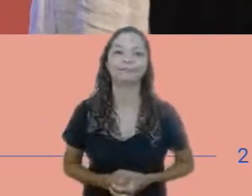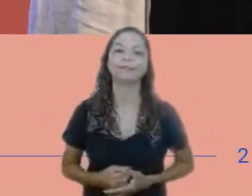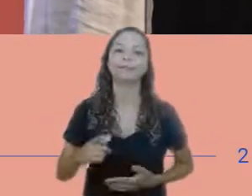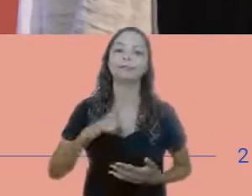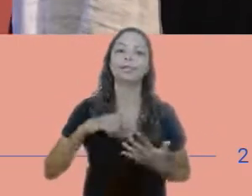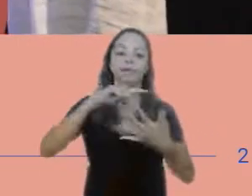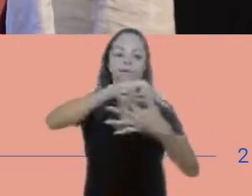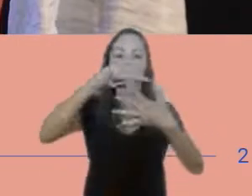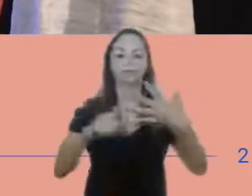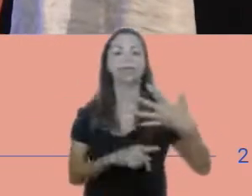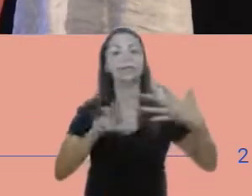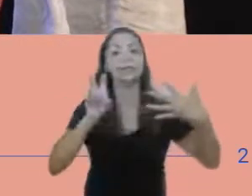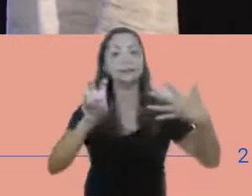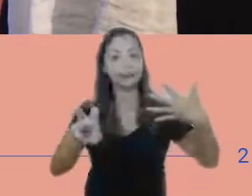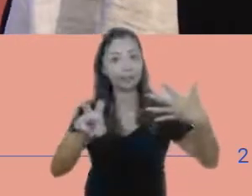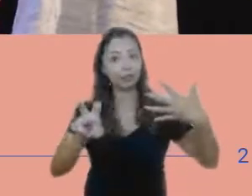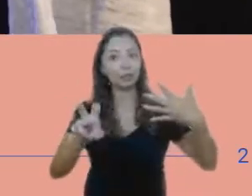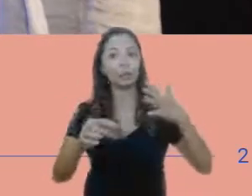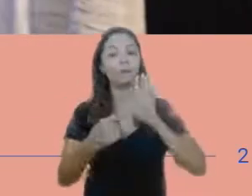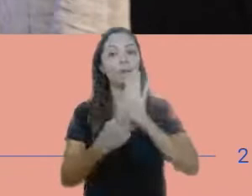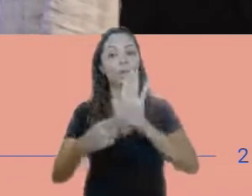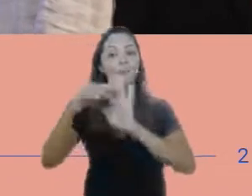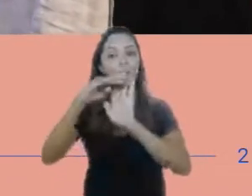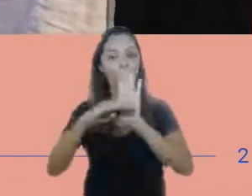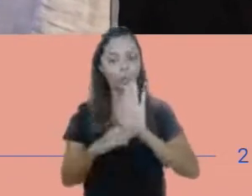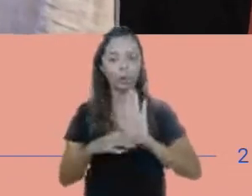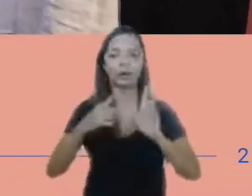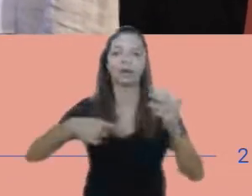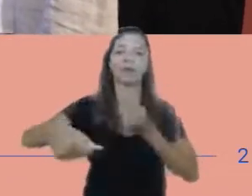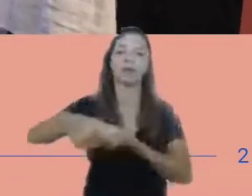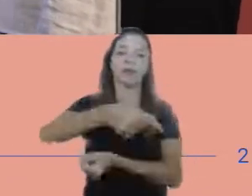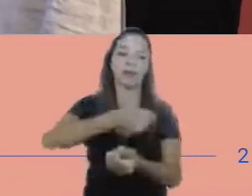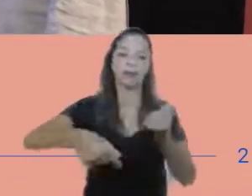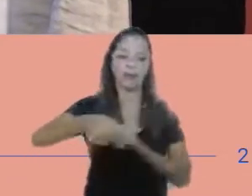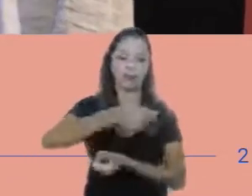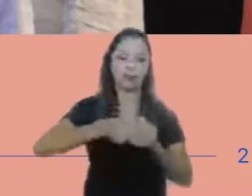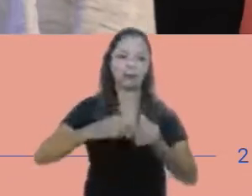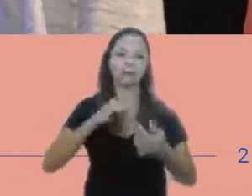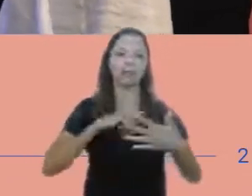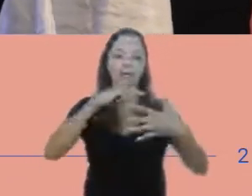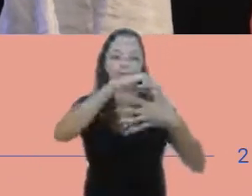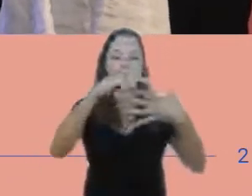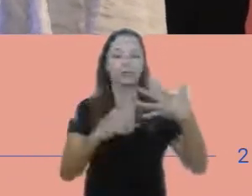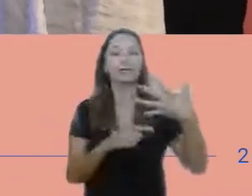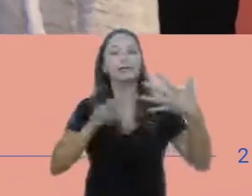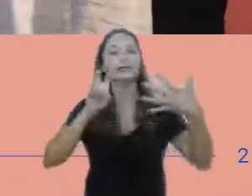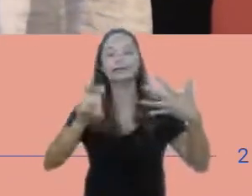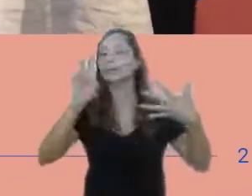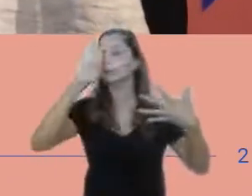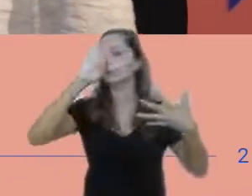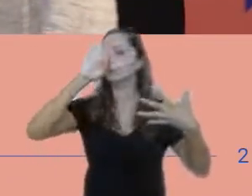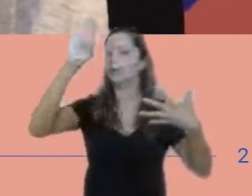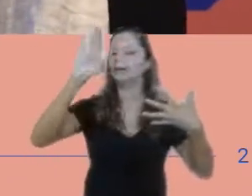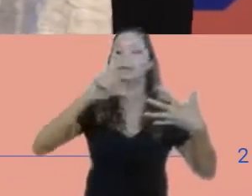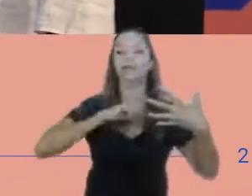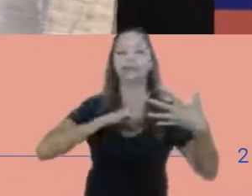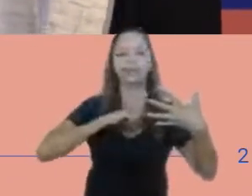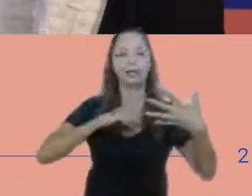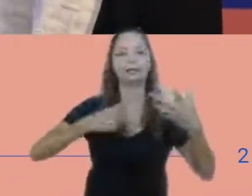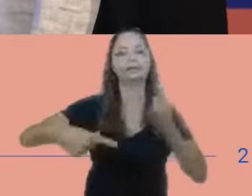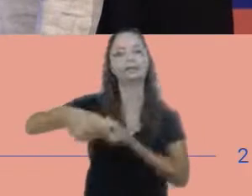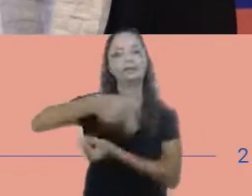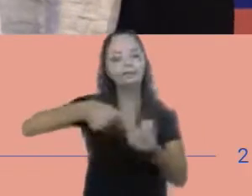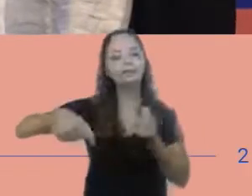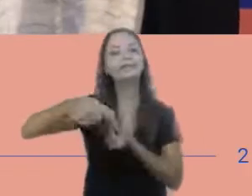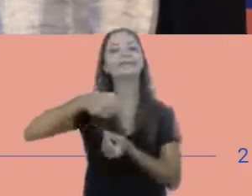negócio e o que é mais importante os cinco elementos chaves para chegar nesses negócio de circulares e não ficar só